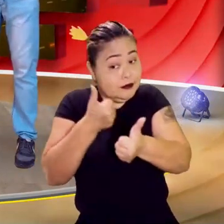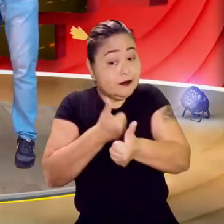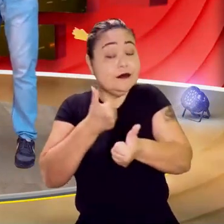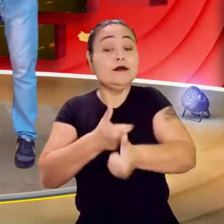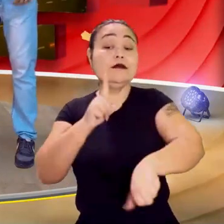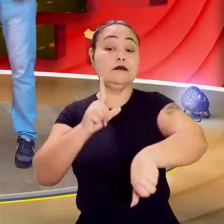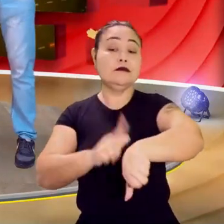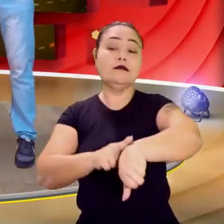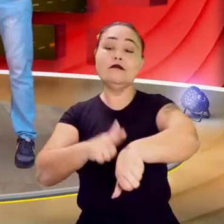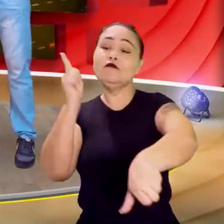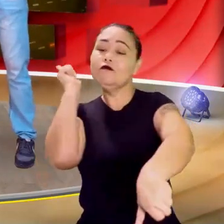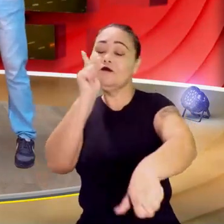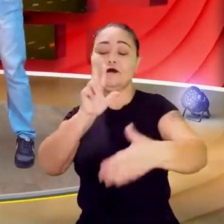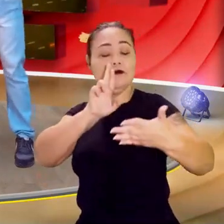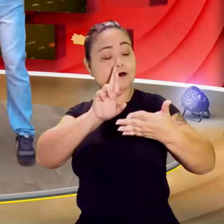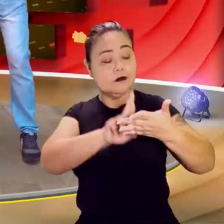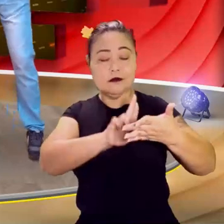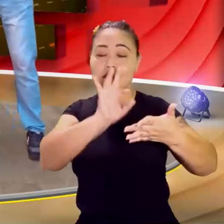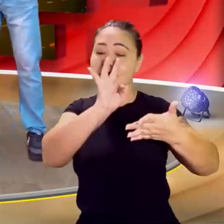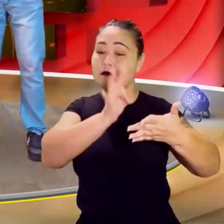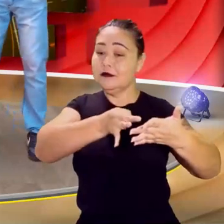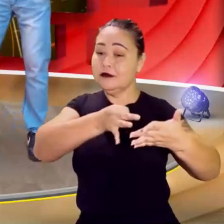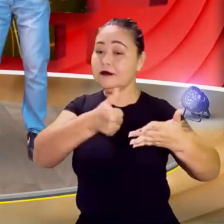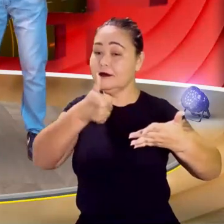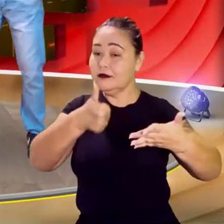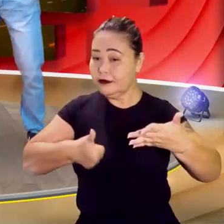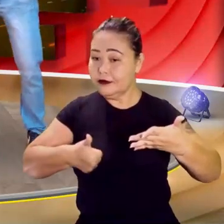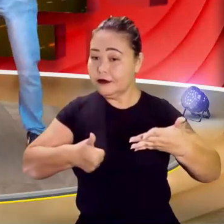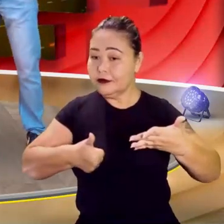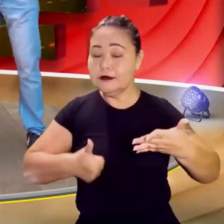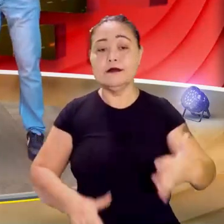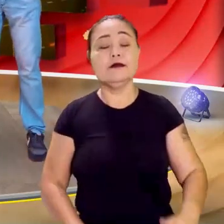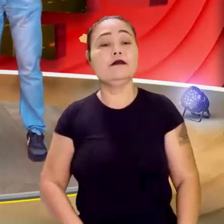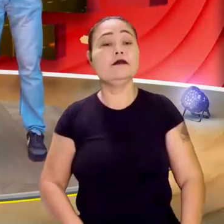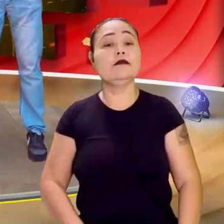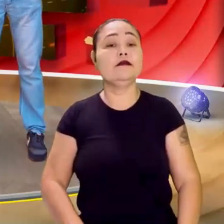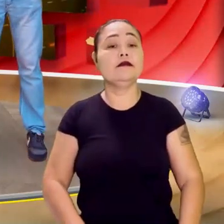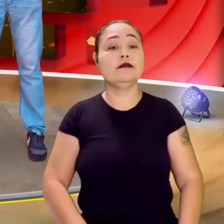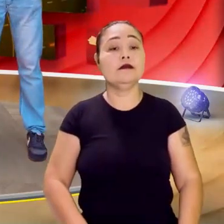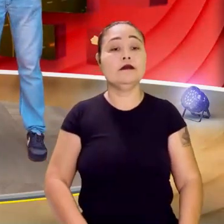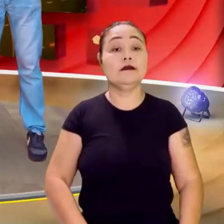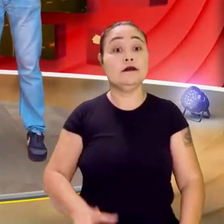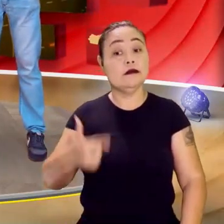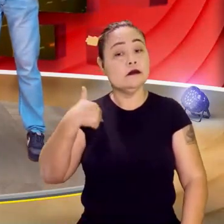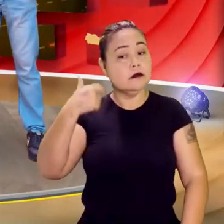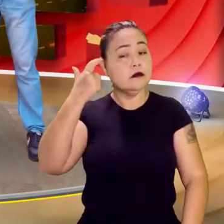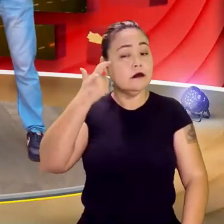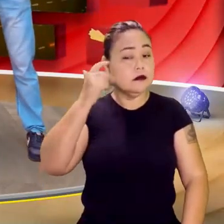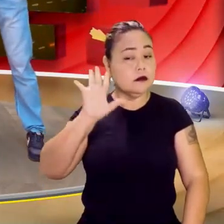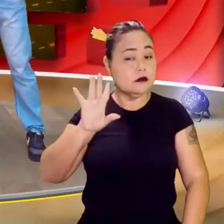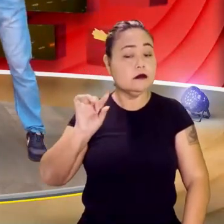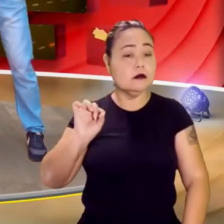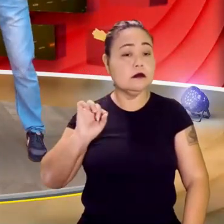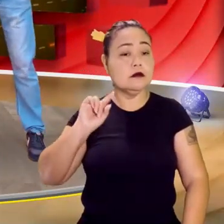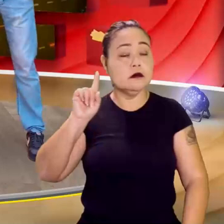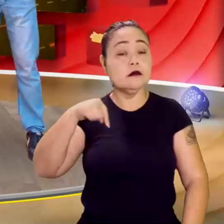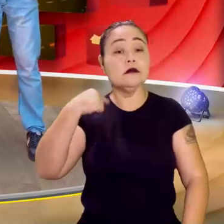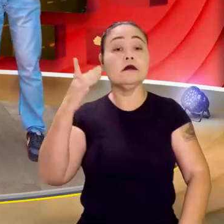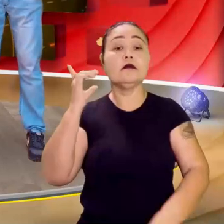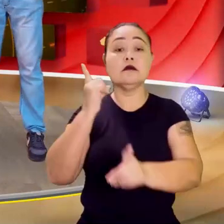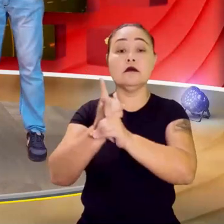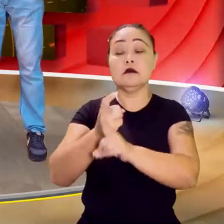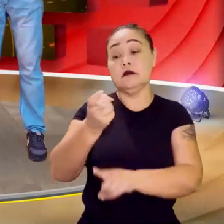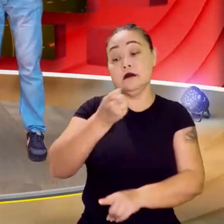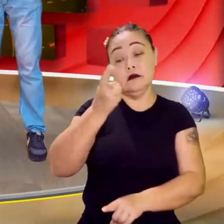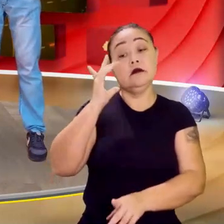hora você vai conseguir, vai acertar. Verdade. Essa aqui tem que pensar um pouquinho, né? Para achar o valor